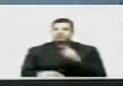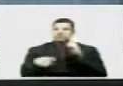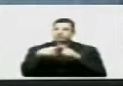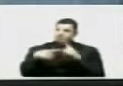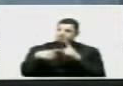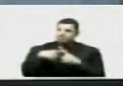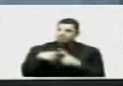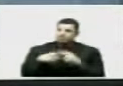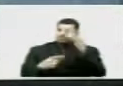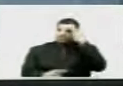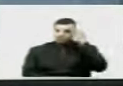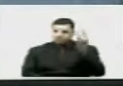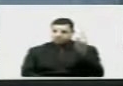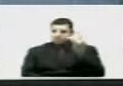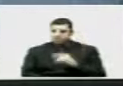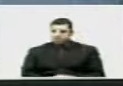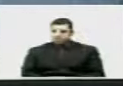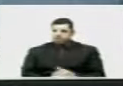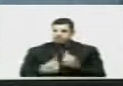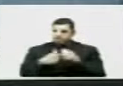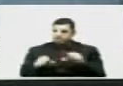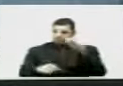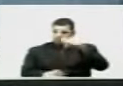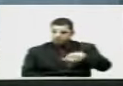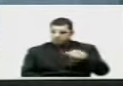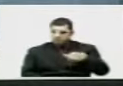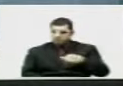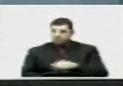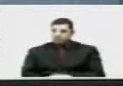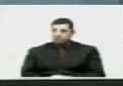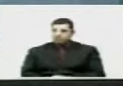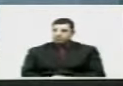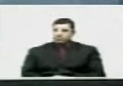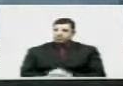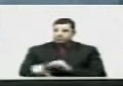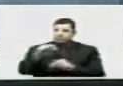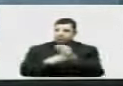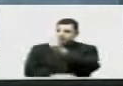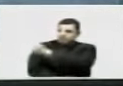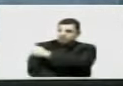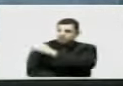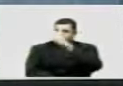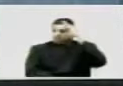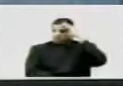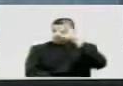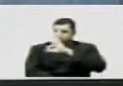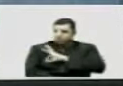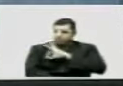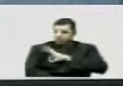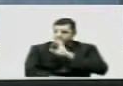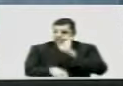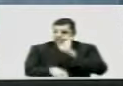porque amanhã estarão aqui alguns alunos soldados da Polícia Militar do Estado do Amazonas. Mas